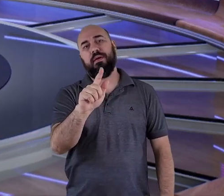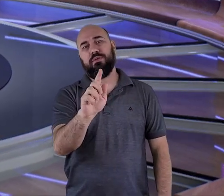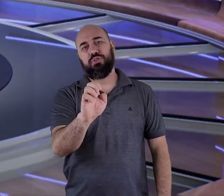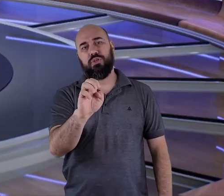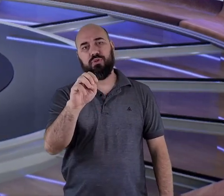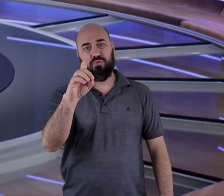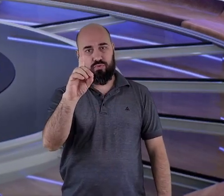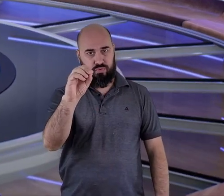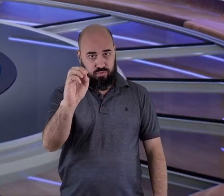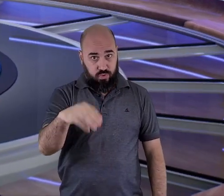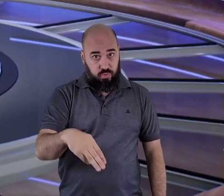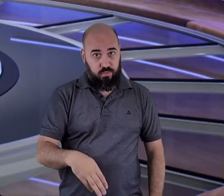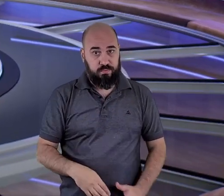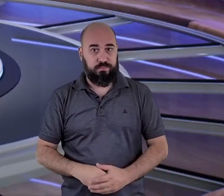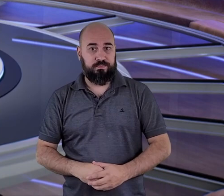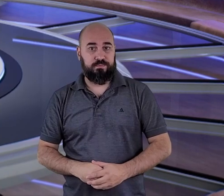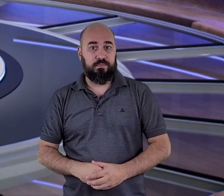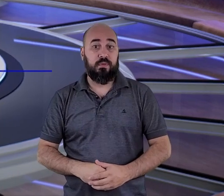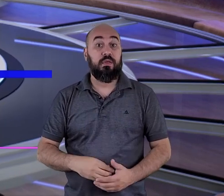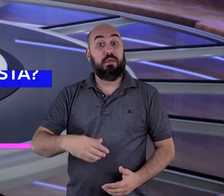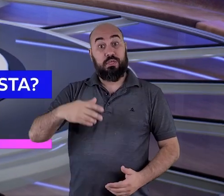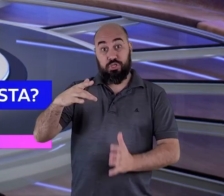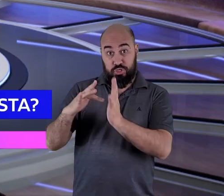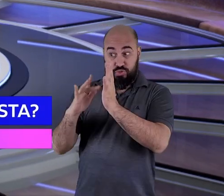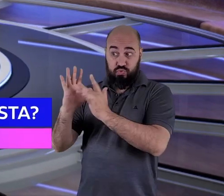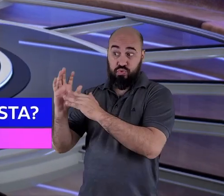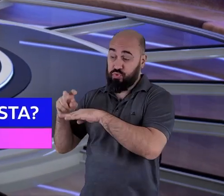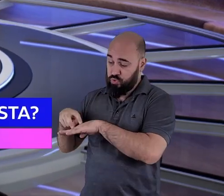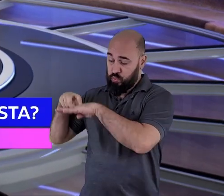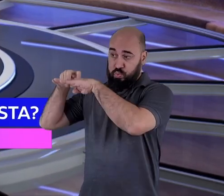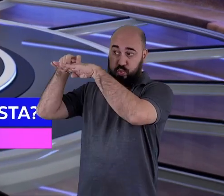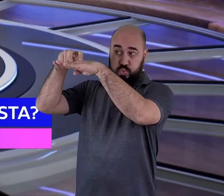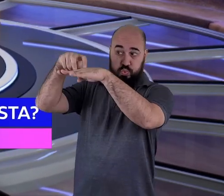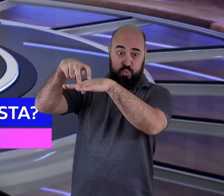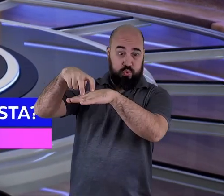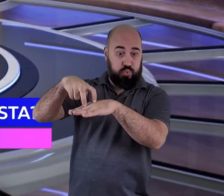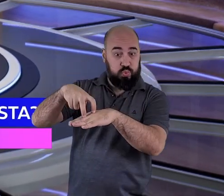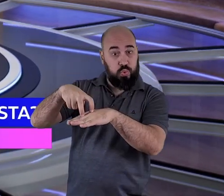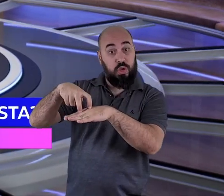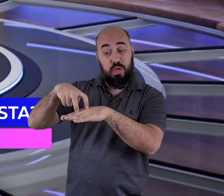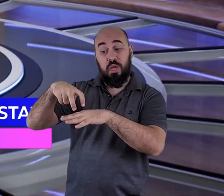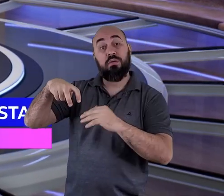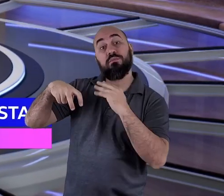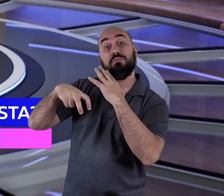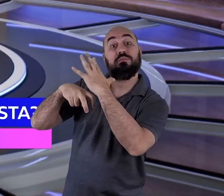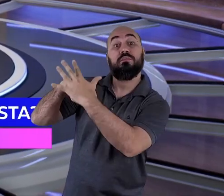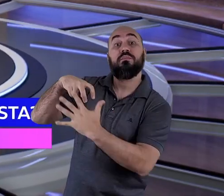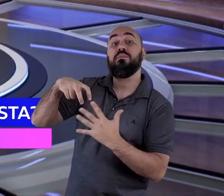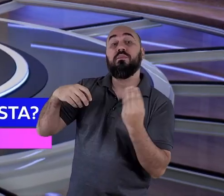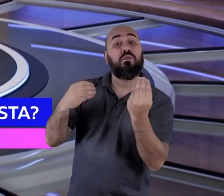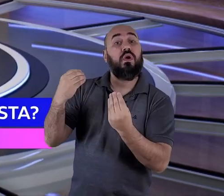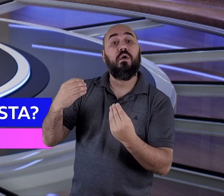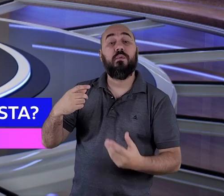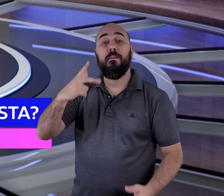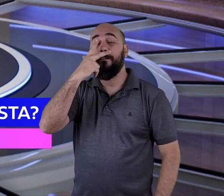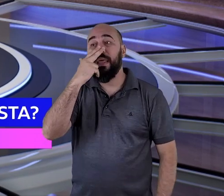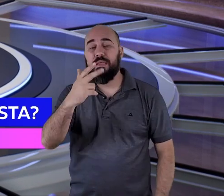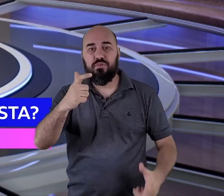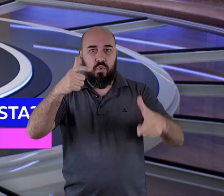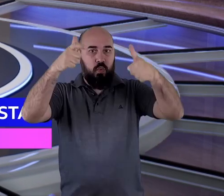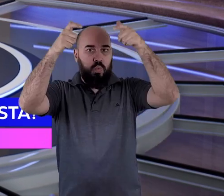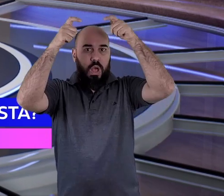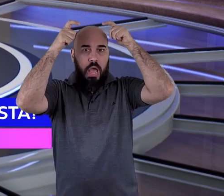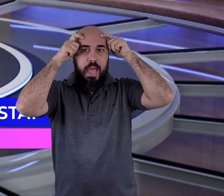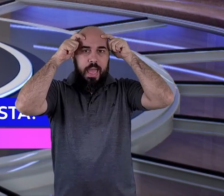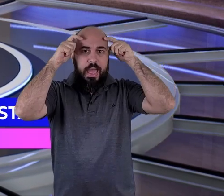19, a segunda vinda de Jesus é retratada usando a imagem de um rei entrando em